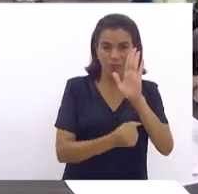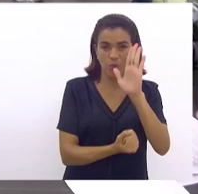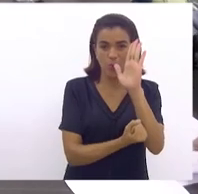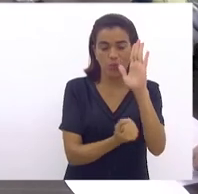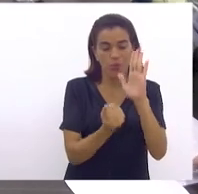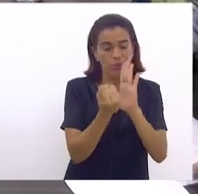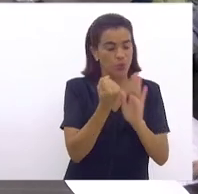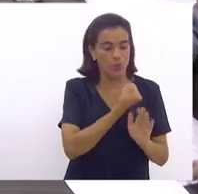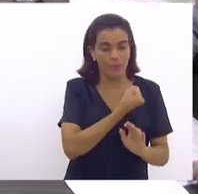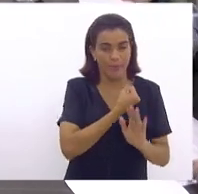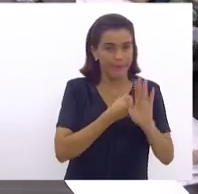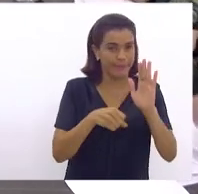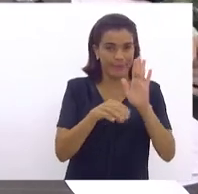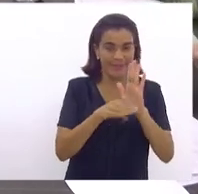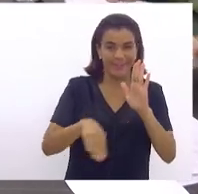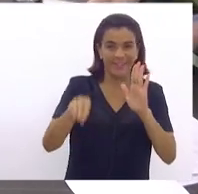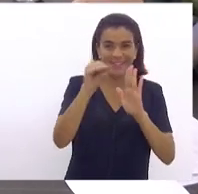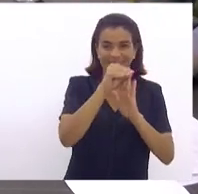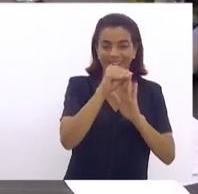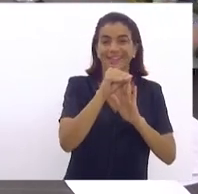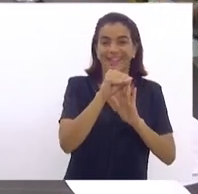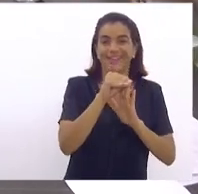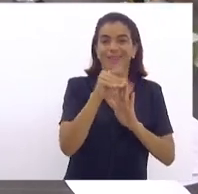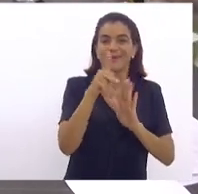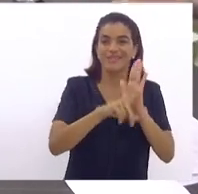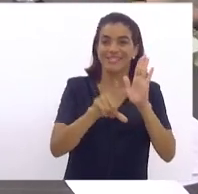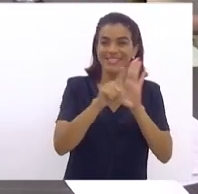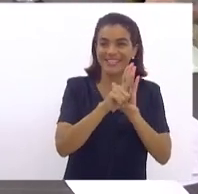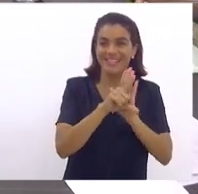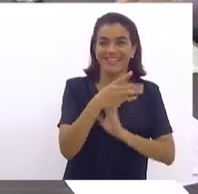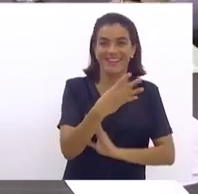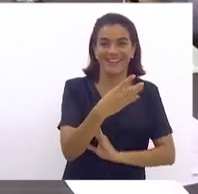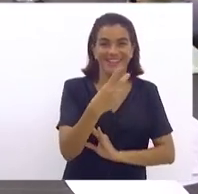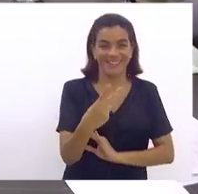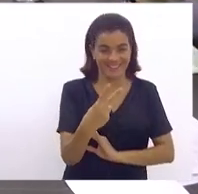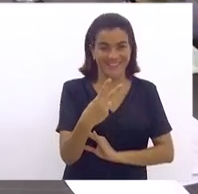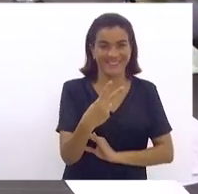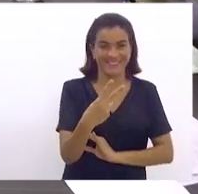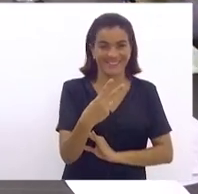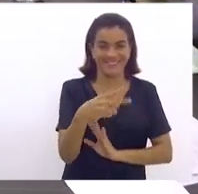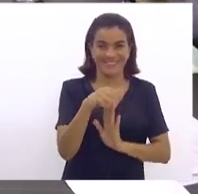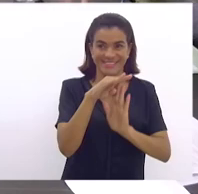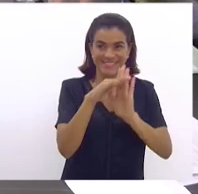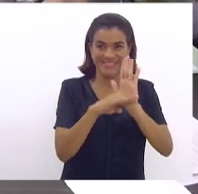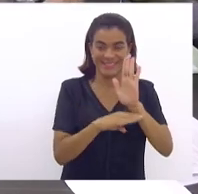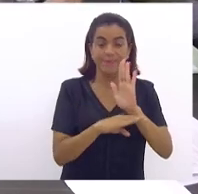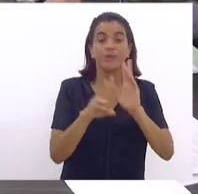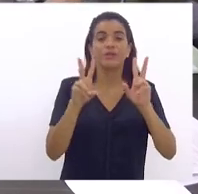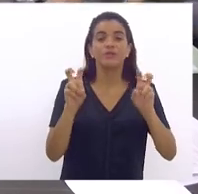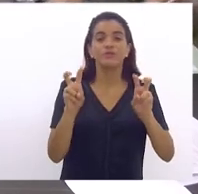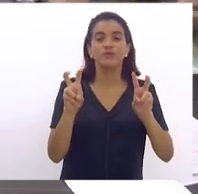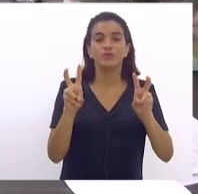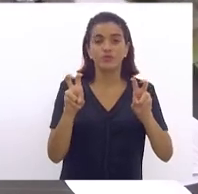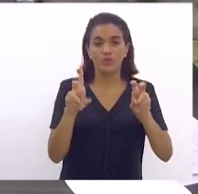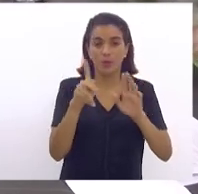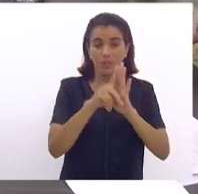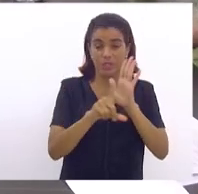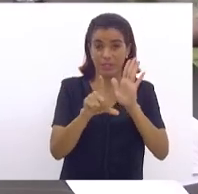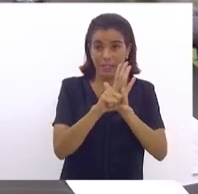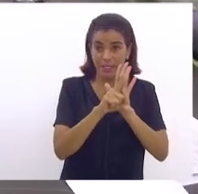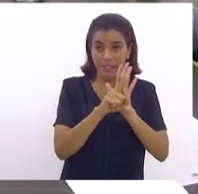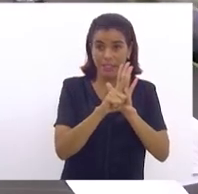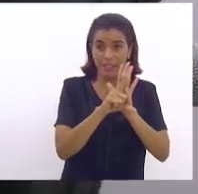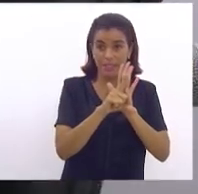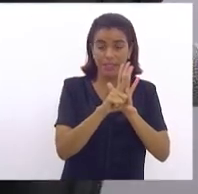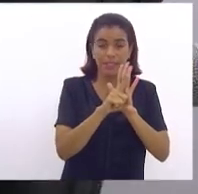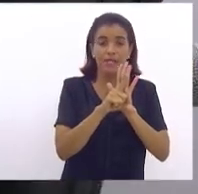Anuncio o projeto 42 da pauta. Trata-se do PL